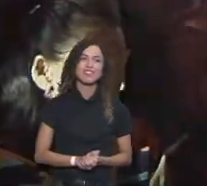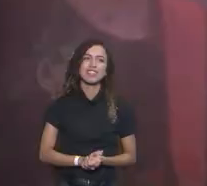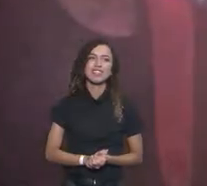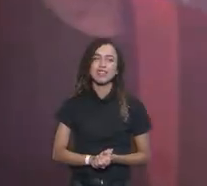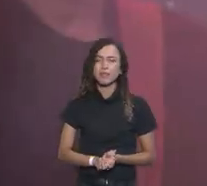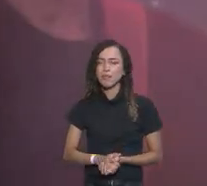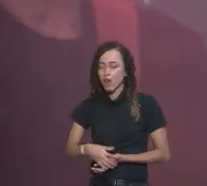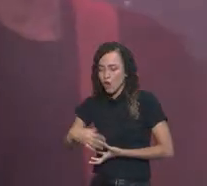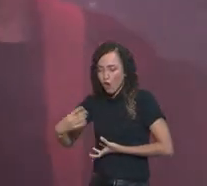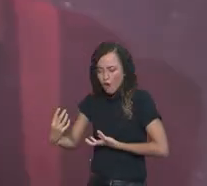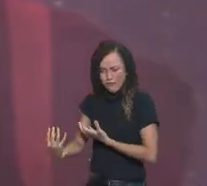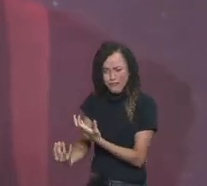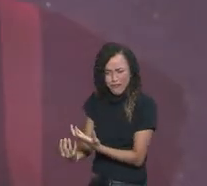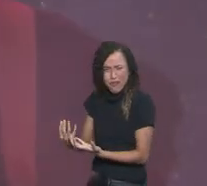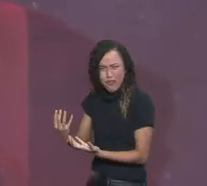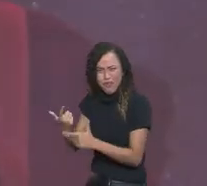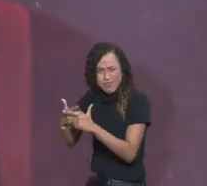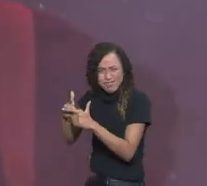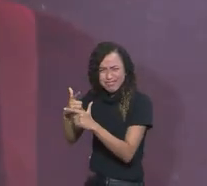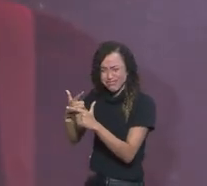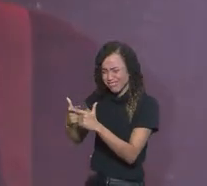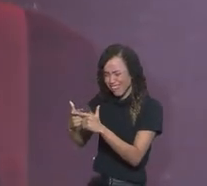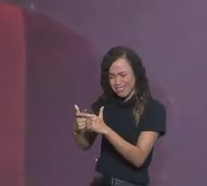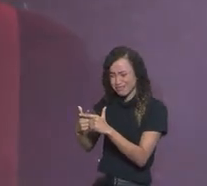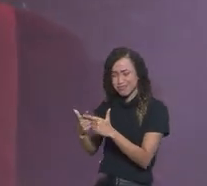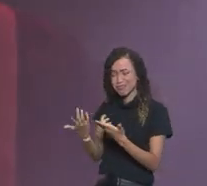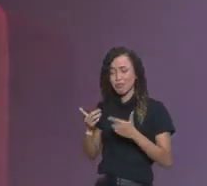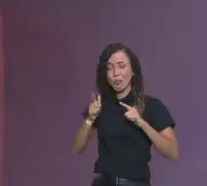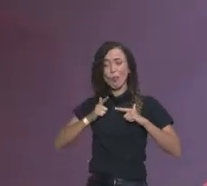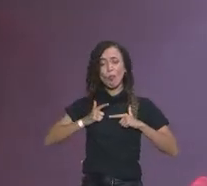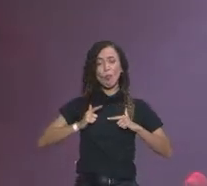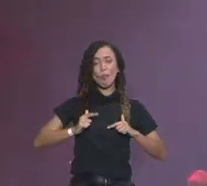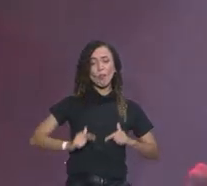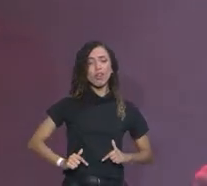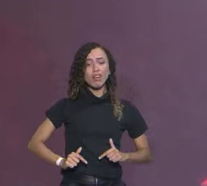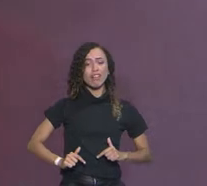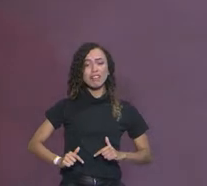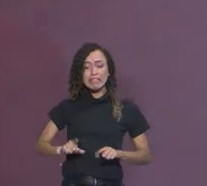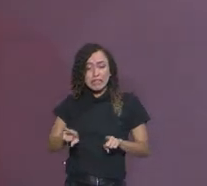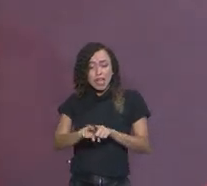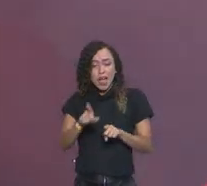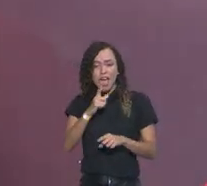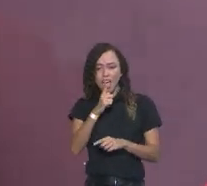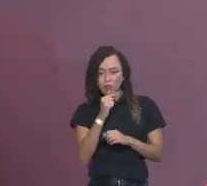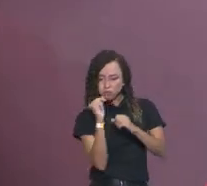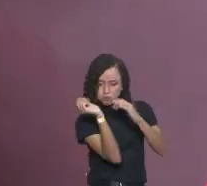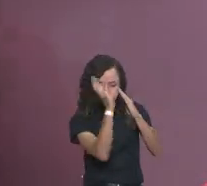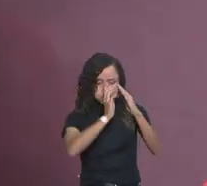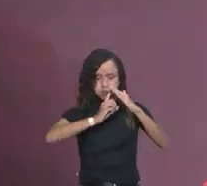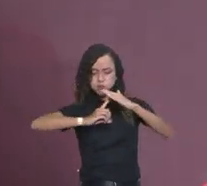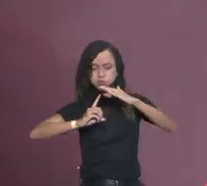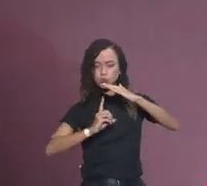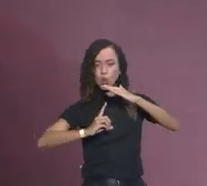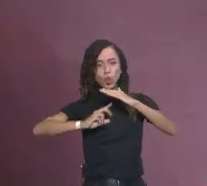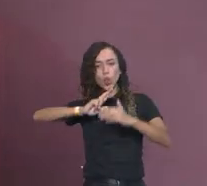o fogo não me queima mas águas não vou afundar